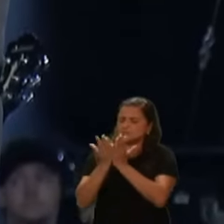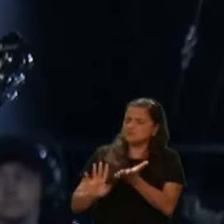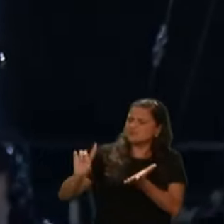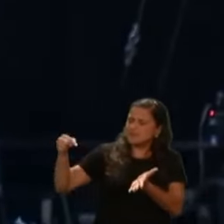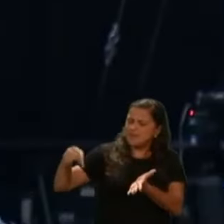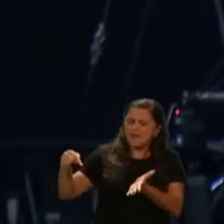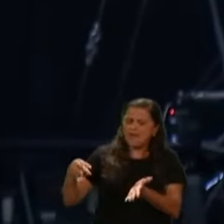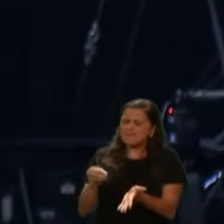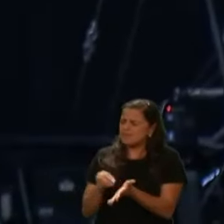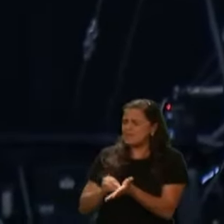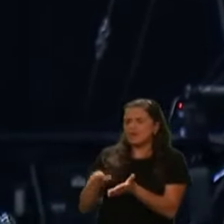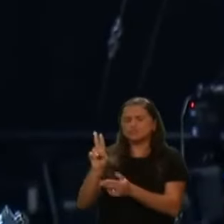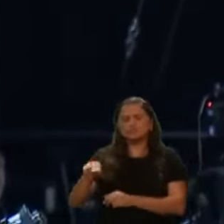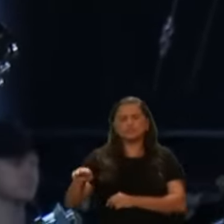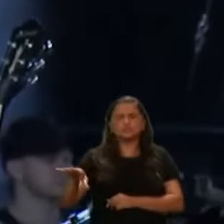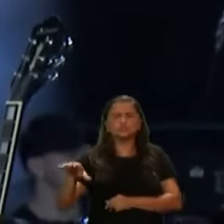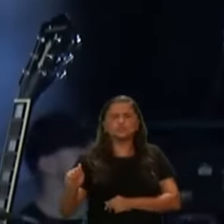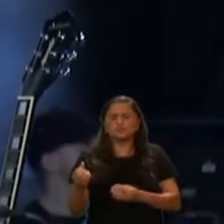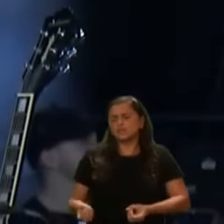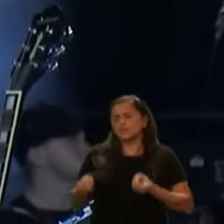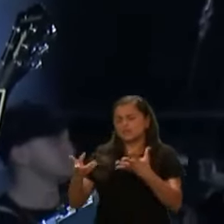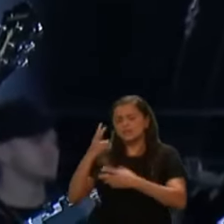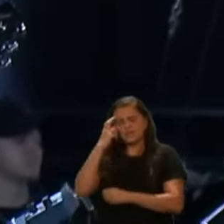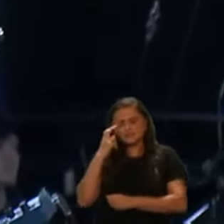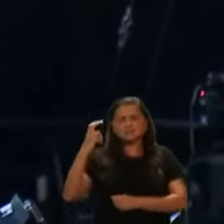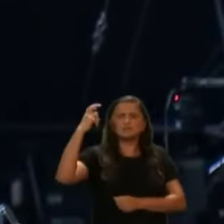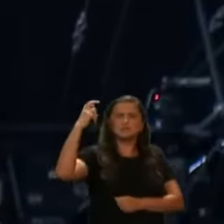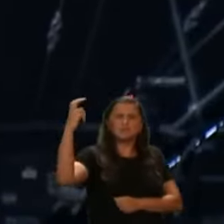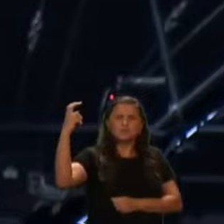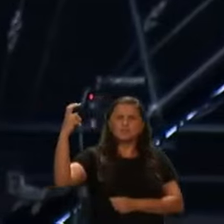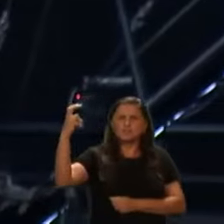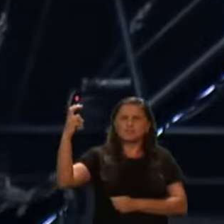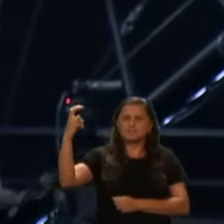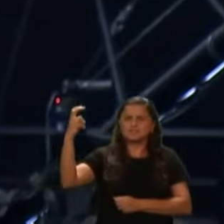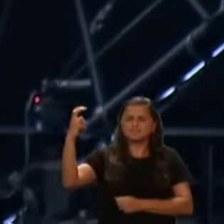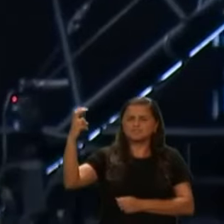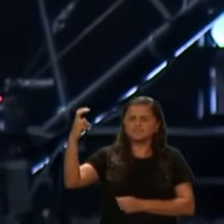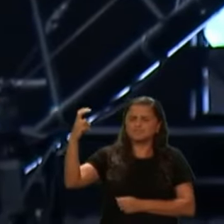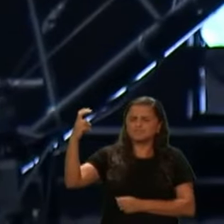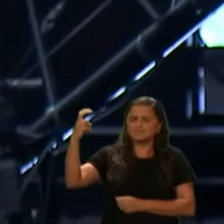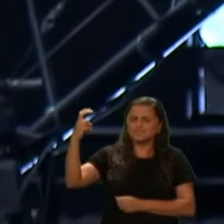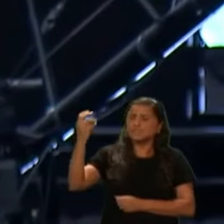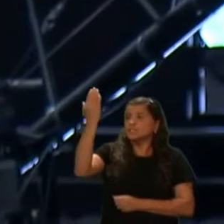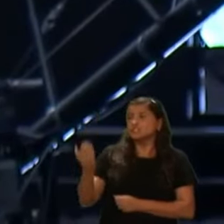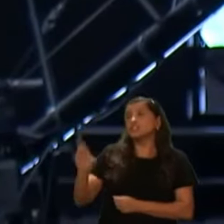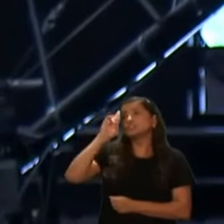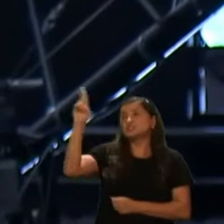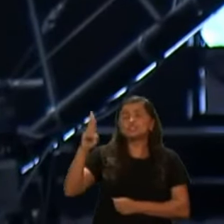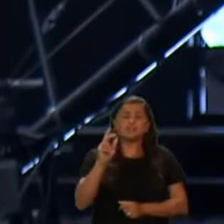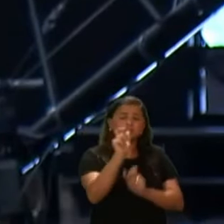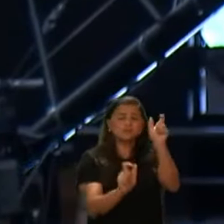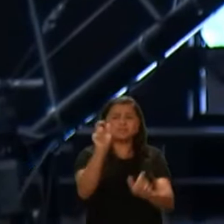lábios. Dê sabedoria em cada momento diante do Theo e diante de toda a família. Conceda sabedoria, graça